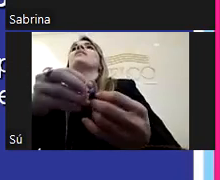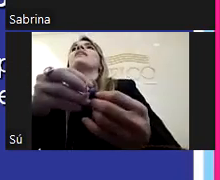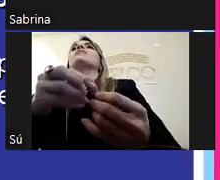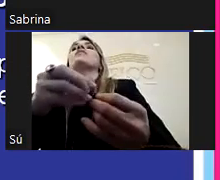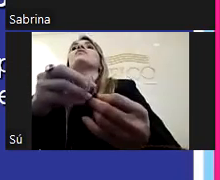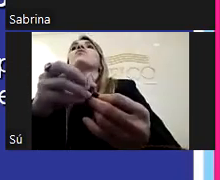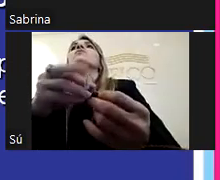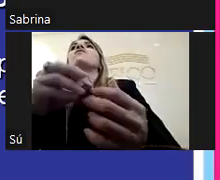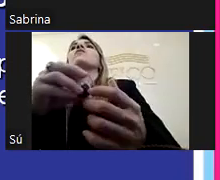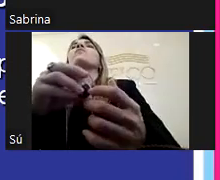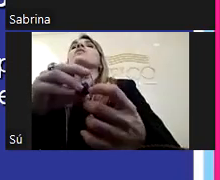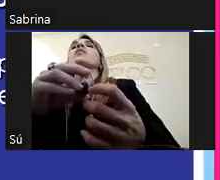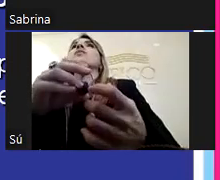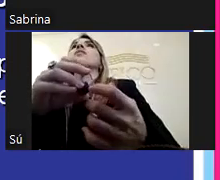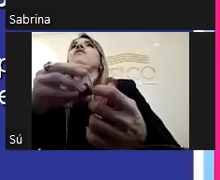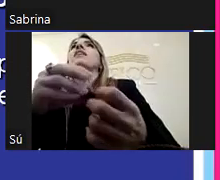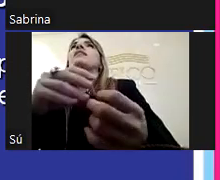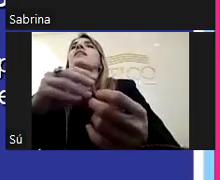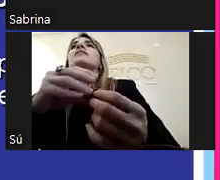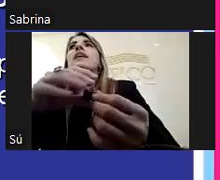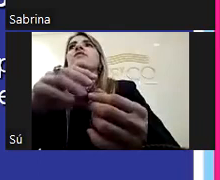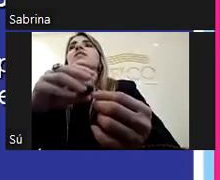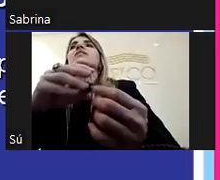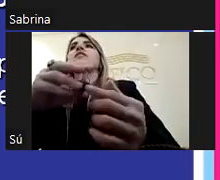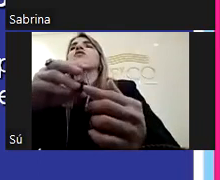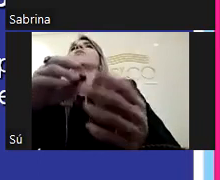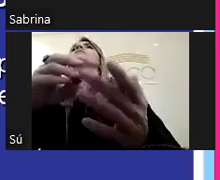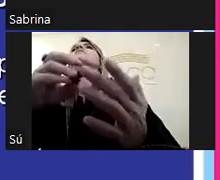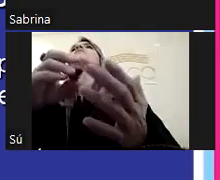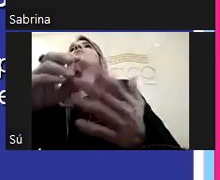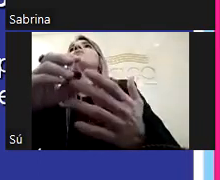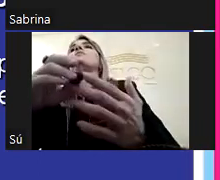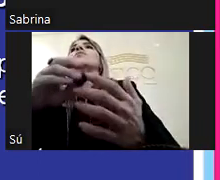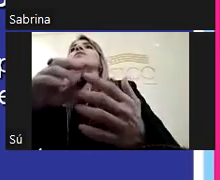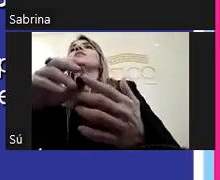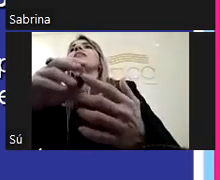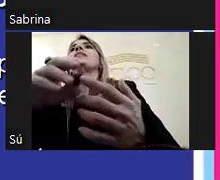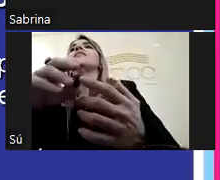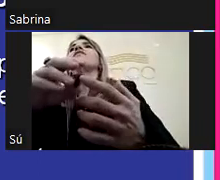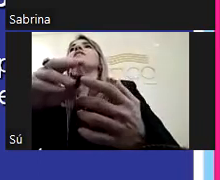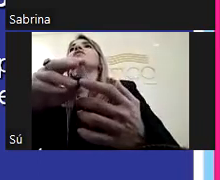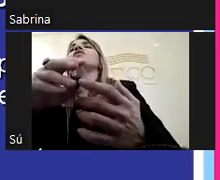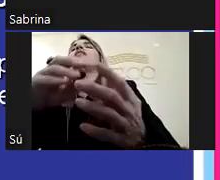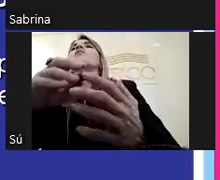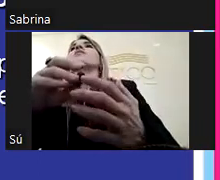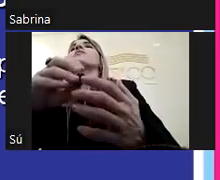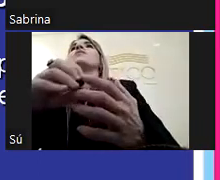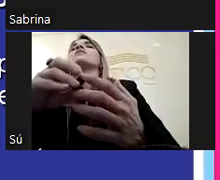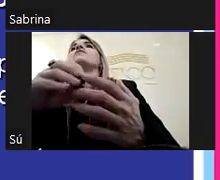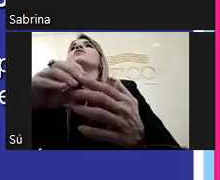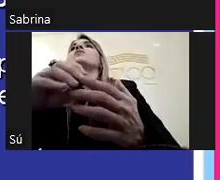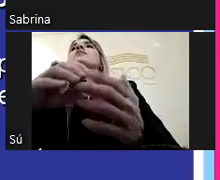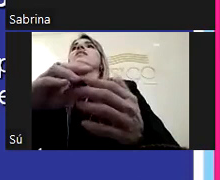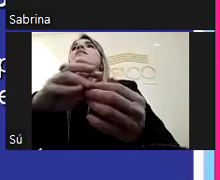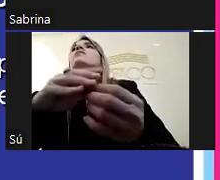a recuperação das energias consumidas durante o dia e renovação celular. Nós vamos ver um pouco mais adiante quando nós chegamos